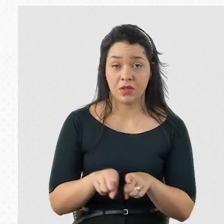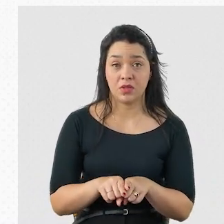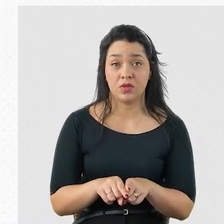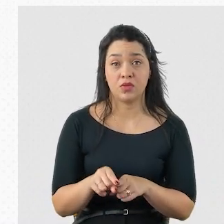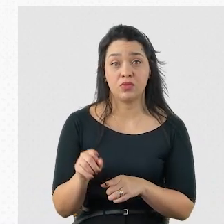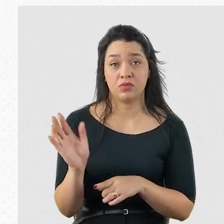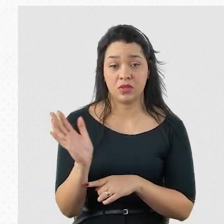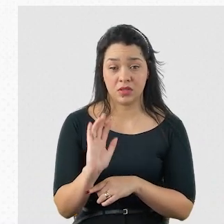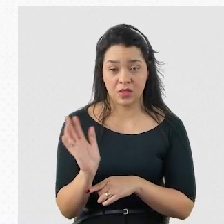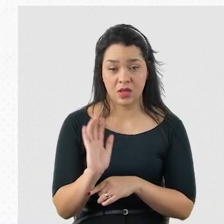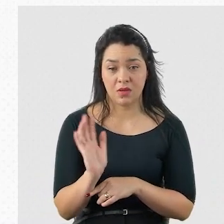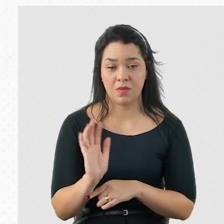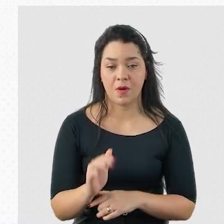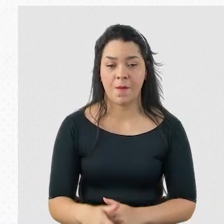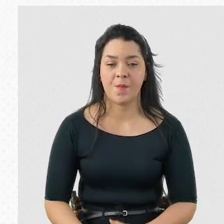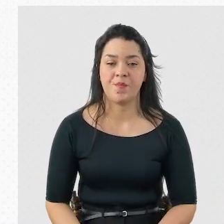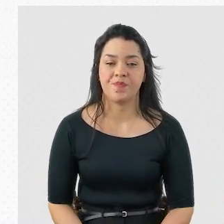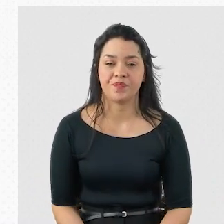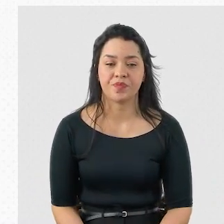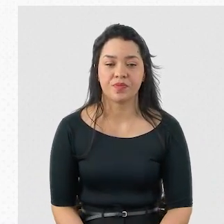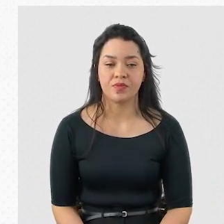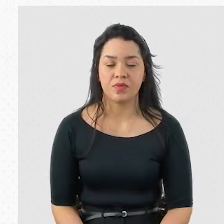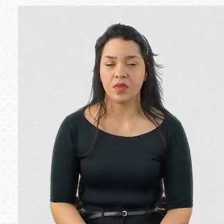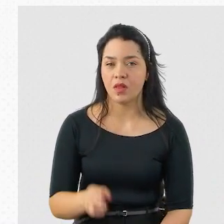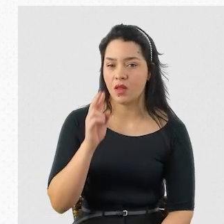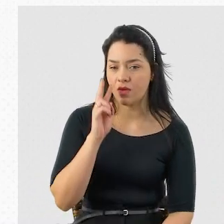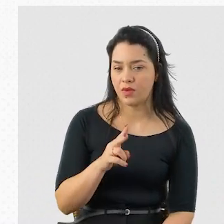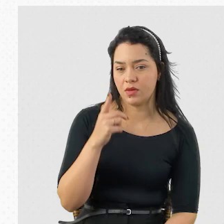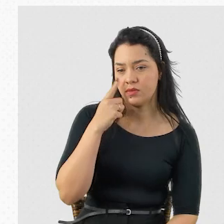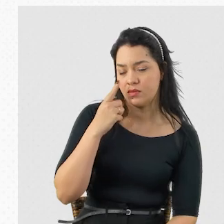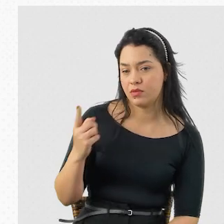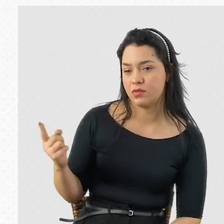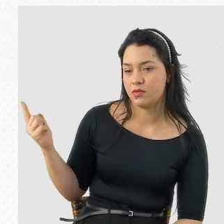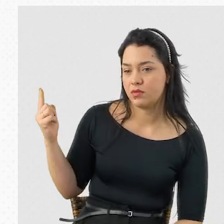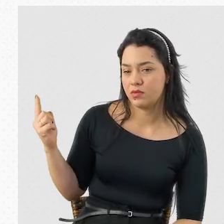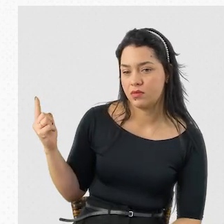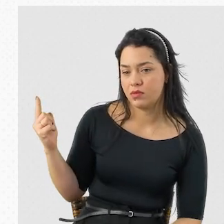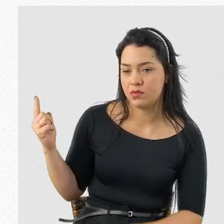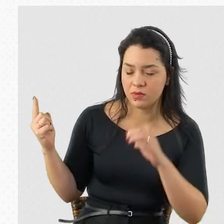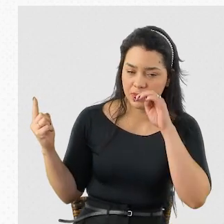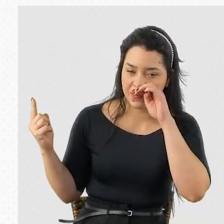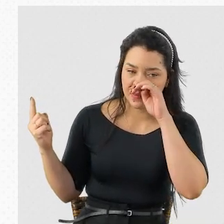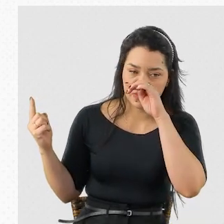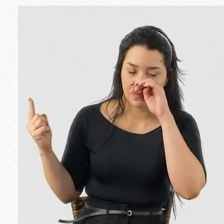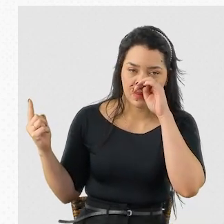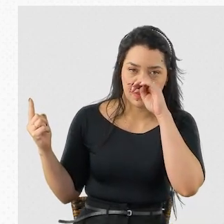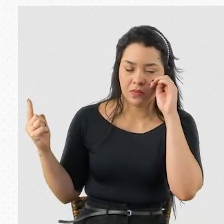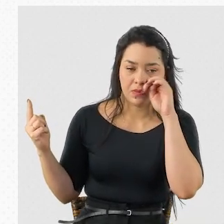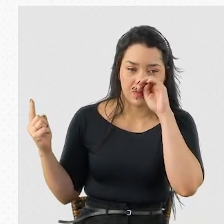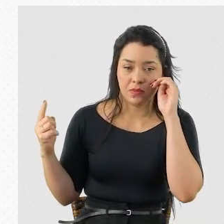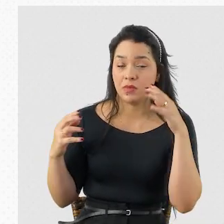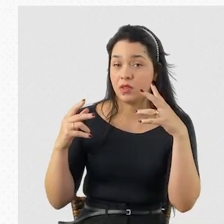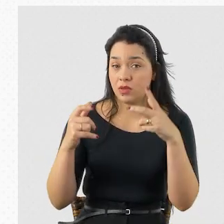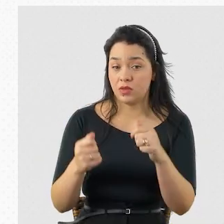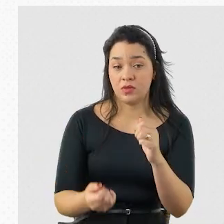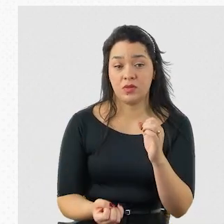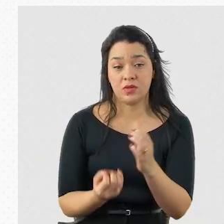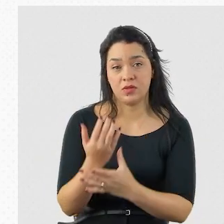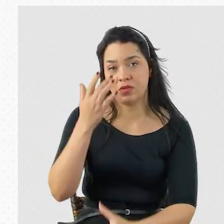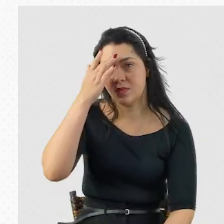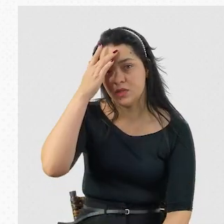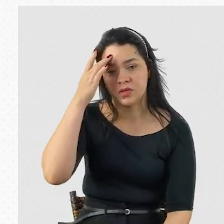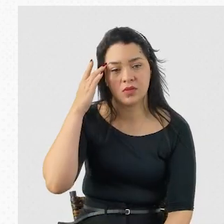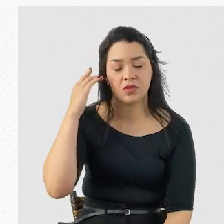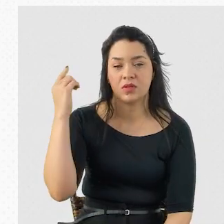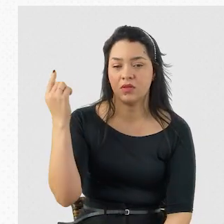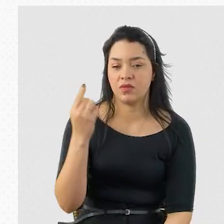no cinema, entre outras coisas. Eu assisti um desses recentemente e eu fiquei apaixonado. Nem todos são produzidos por pessoas que